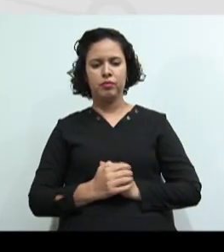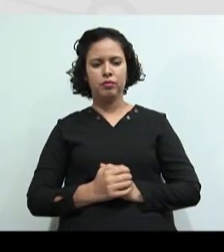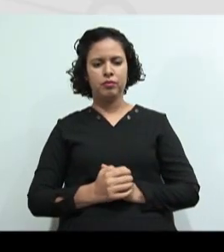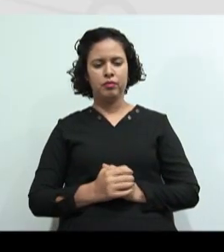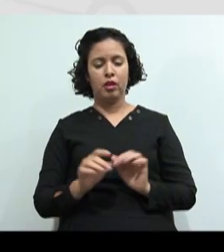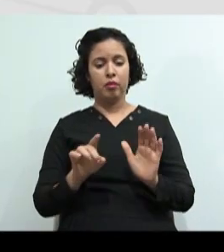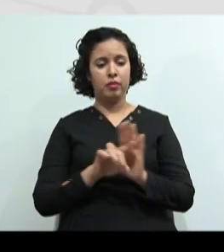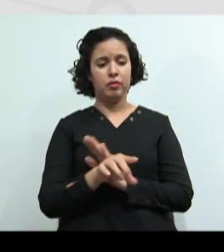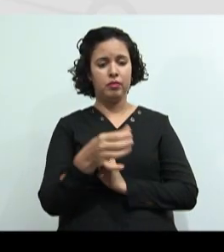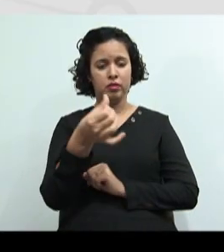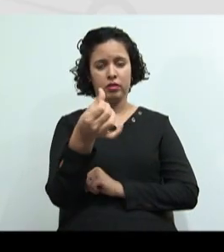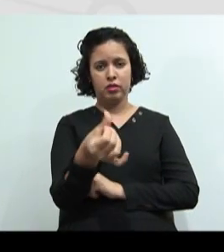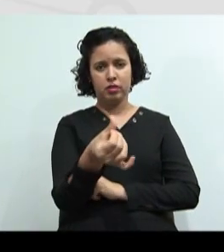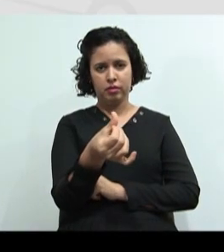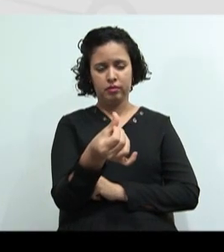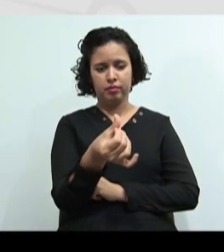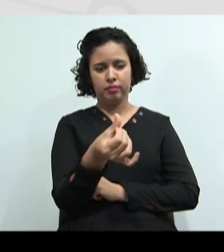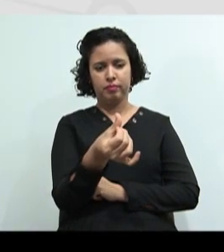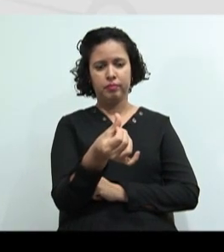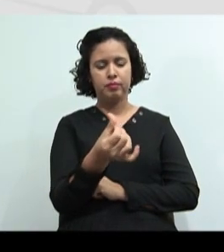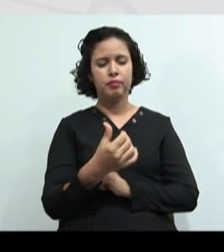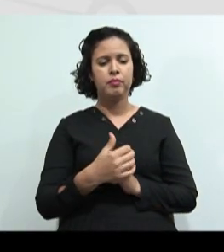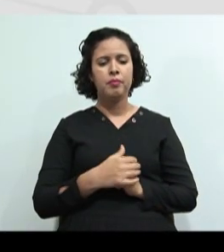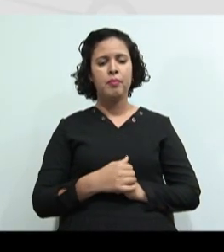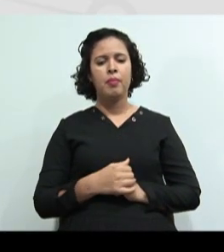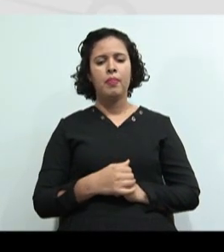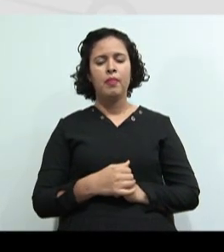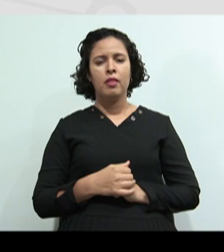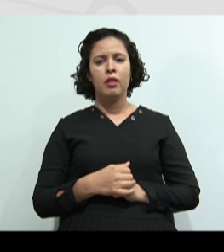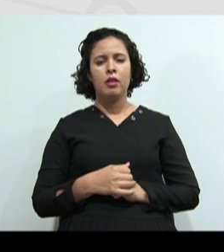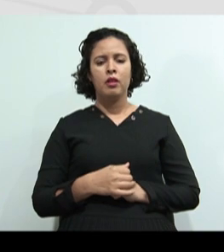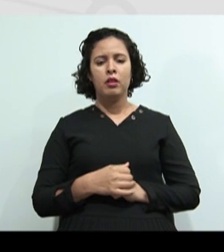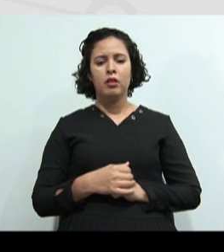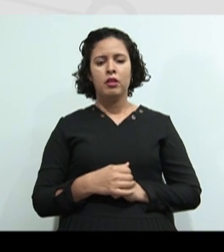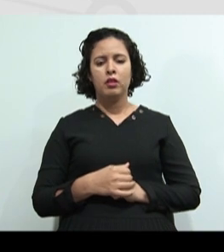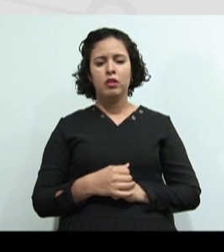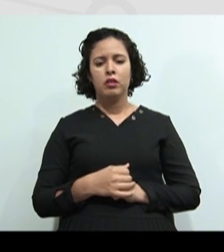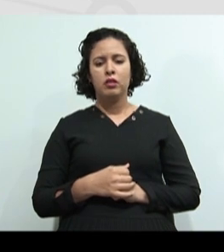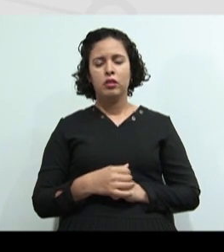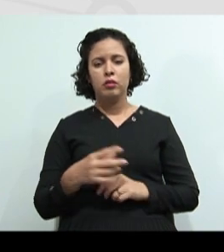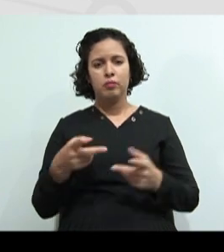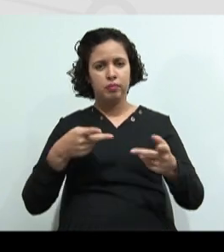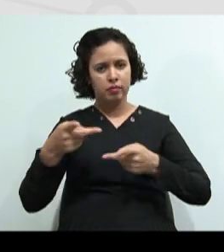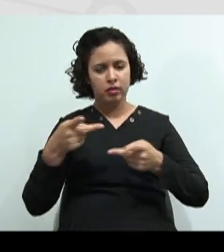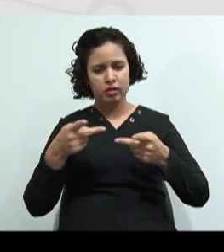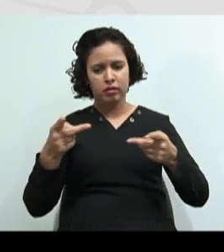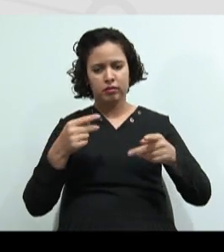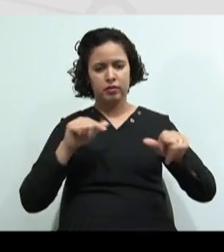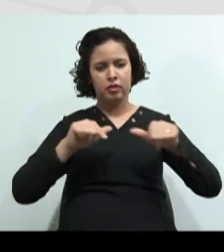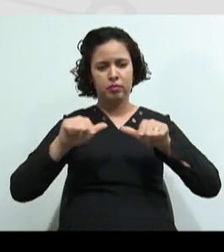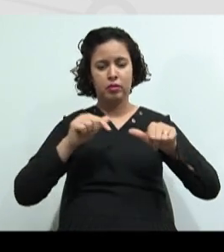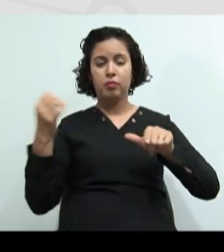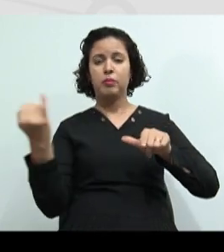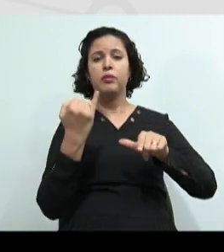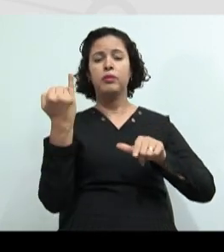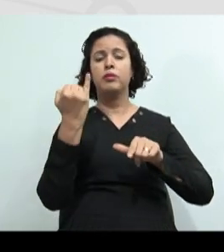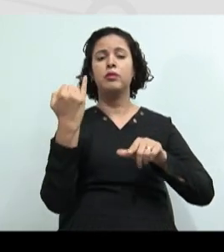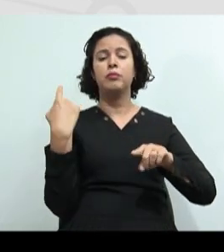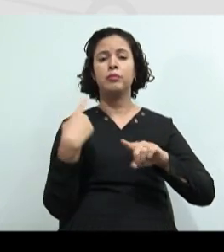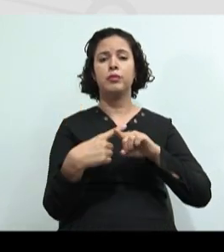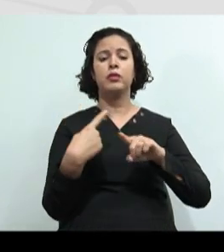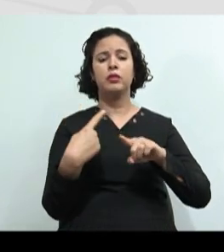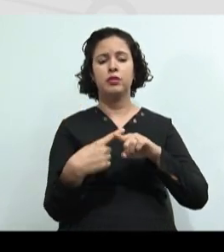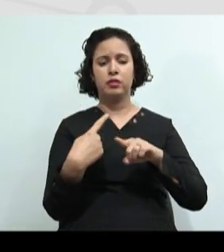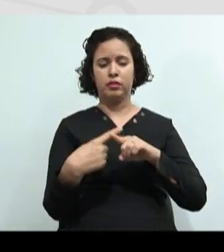então, para fechar nosso exercício com chave de ouro. Qual a importância do plano de ação para as organizações? Essa aqui é muito fácil,